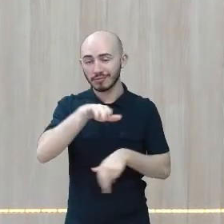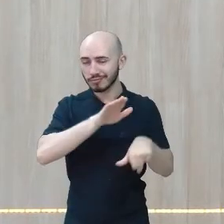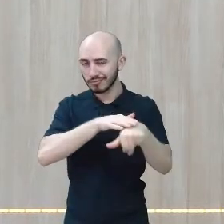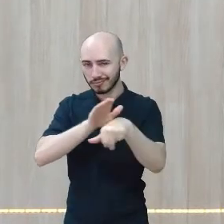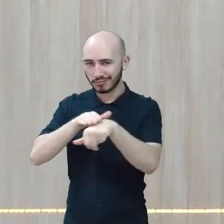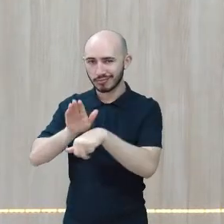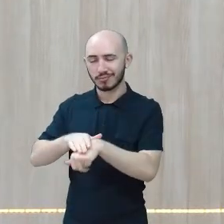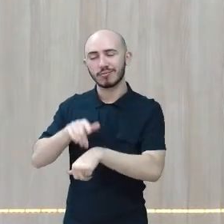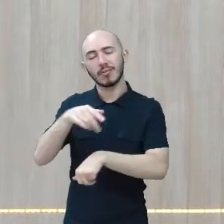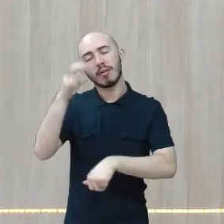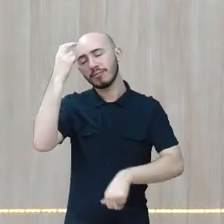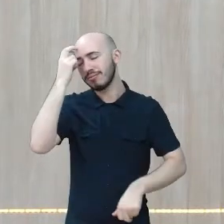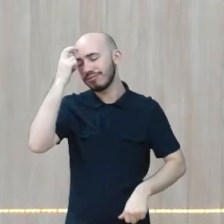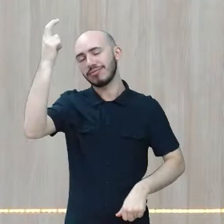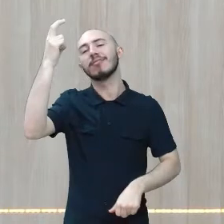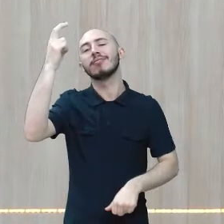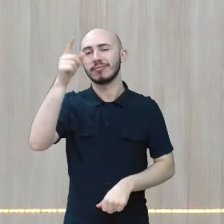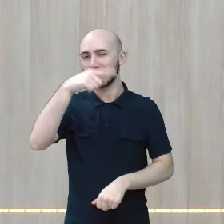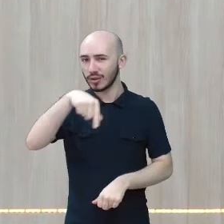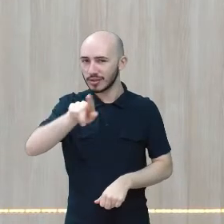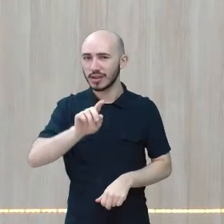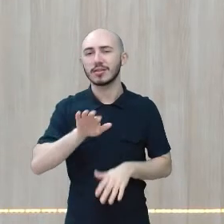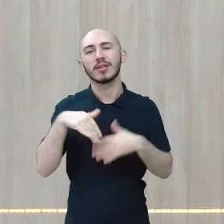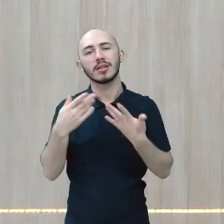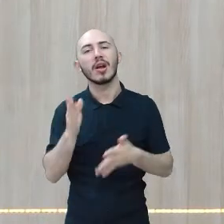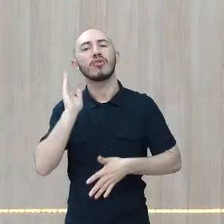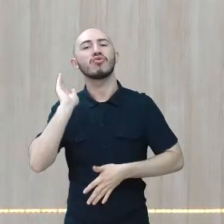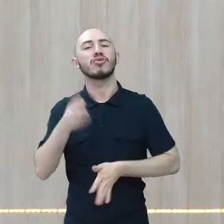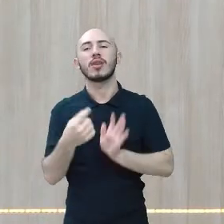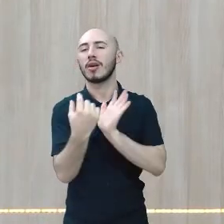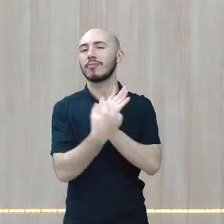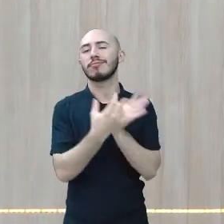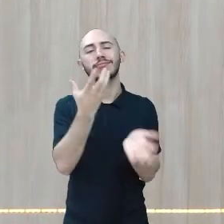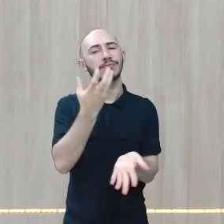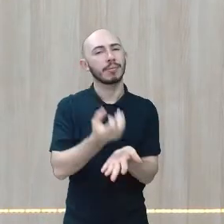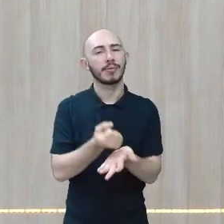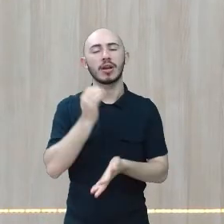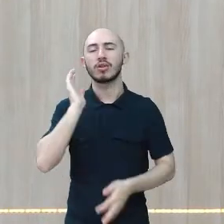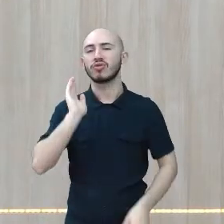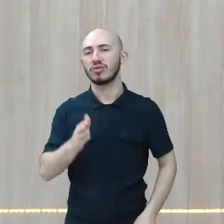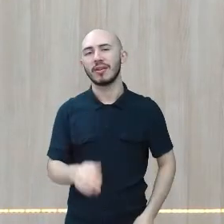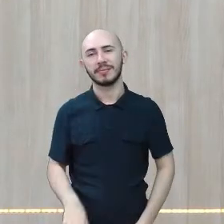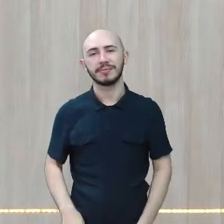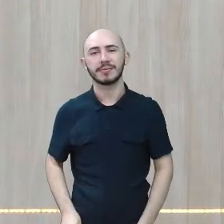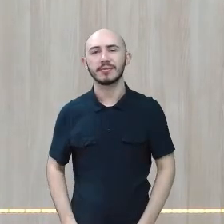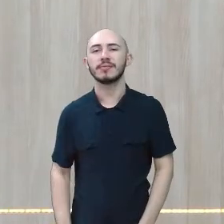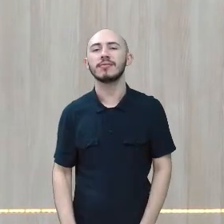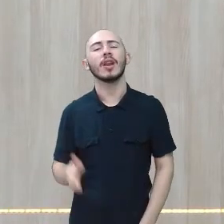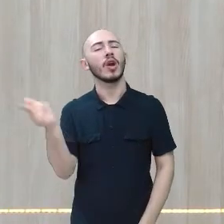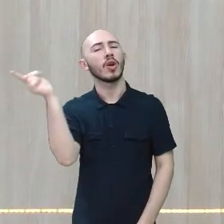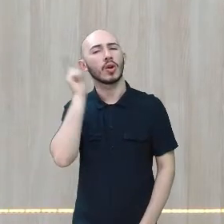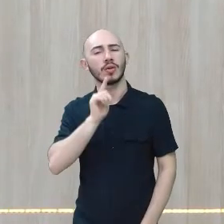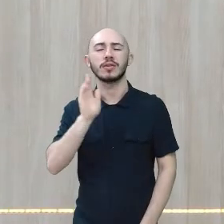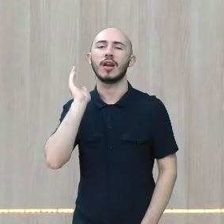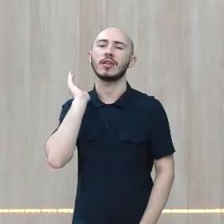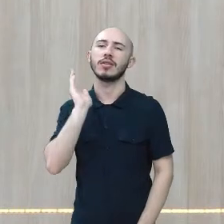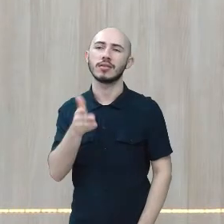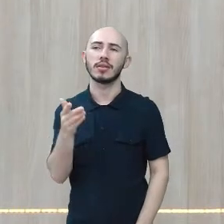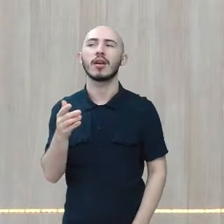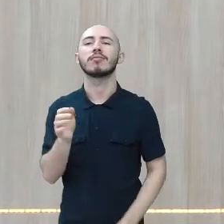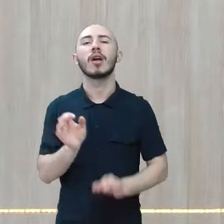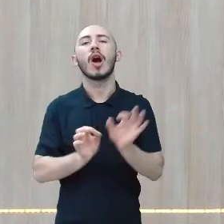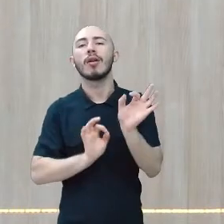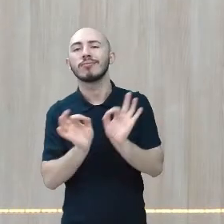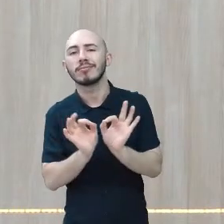acredito que vocês são muito inteligentes e já estão fazendo isso assim tranquilamente. já conseguem dominar as